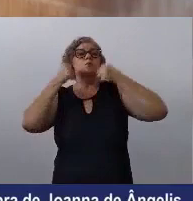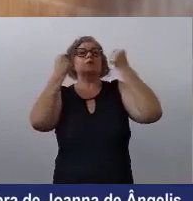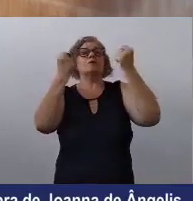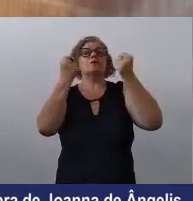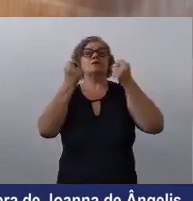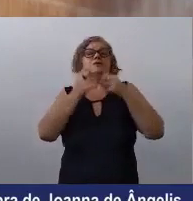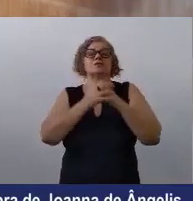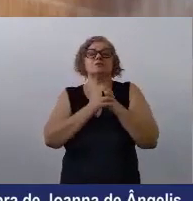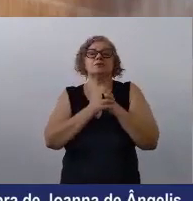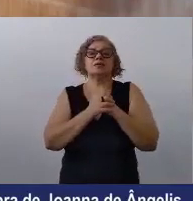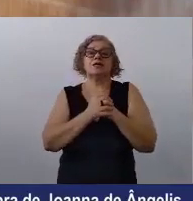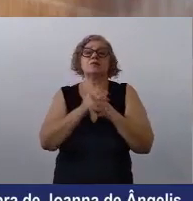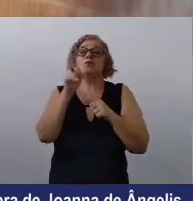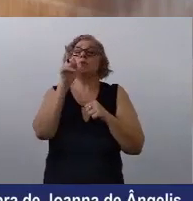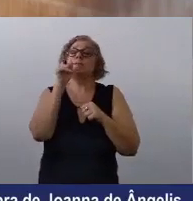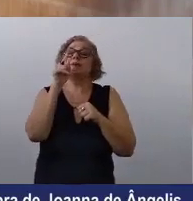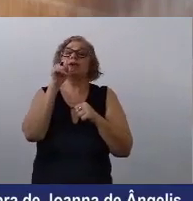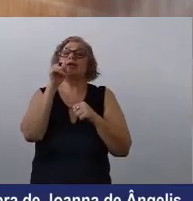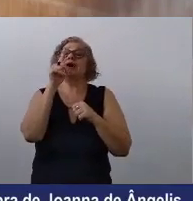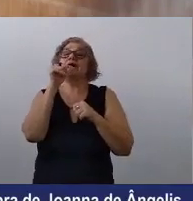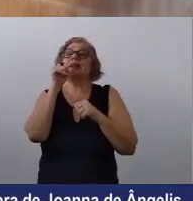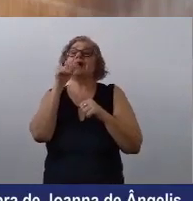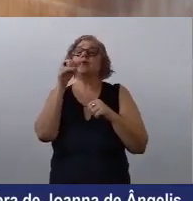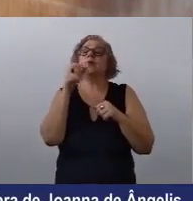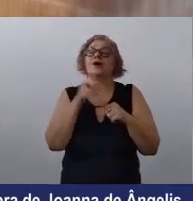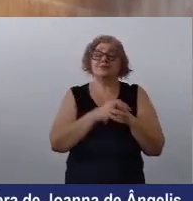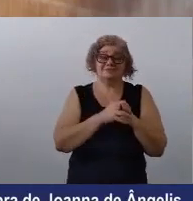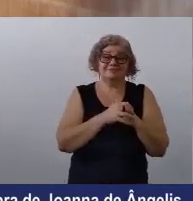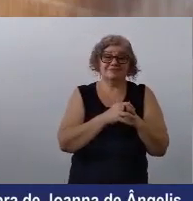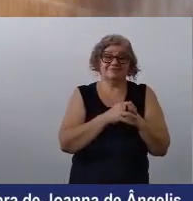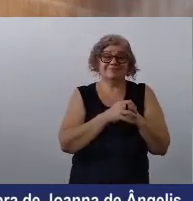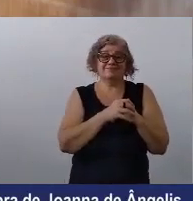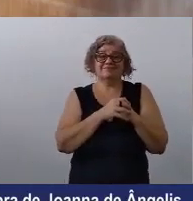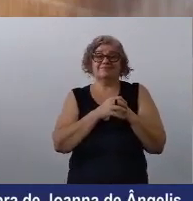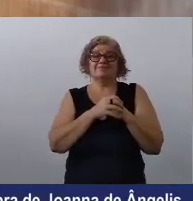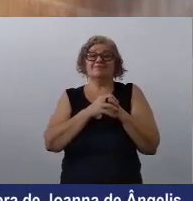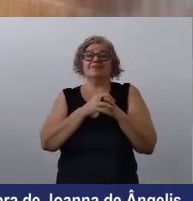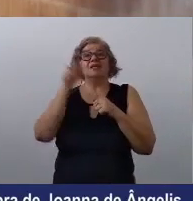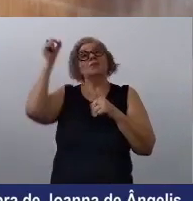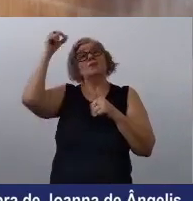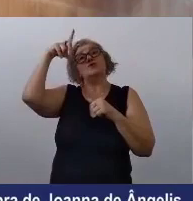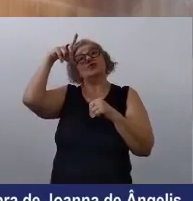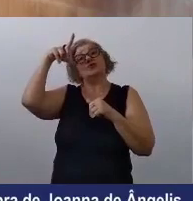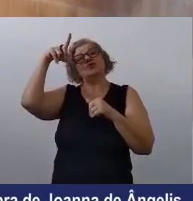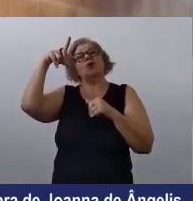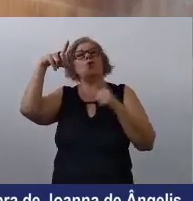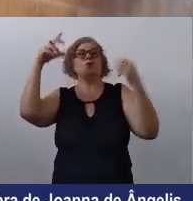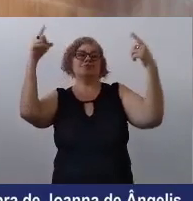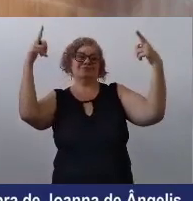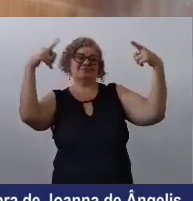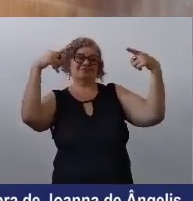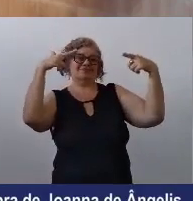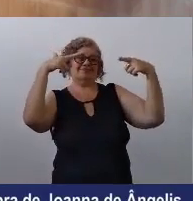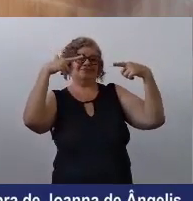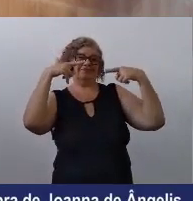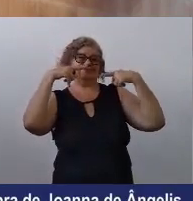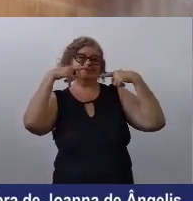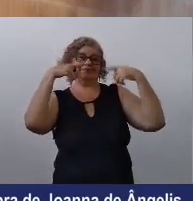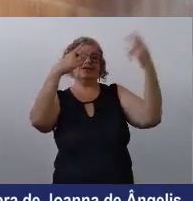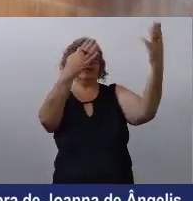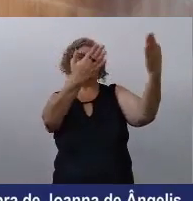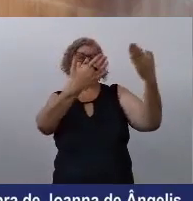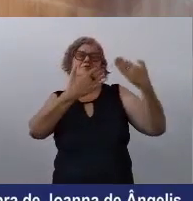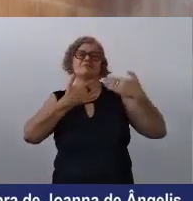ar que respiramos, pela água que nos dessedenta, pelo sol que nos ilumina